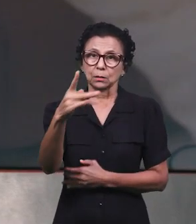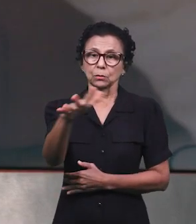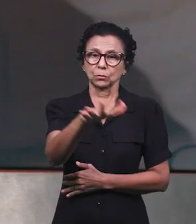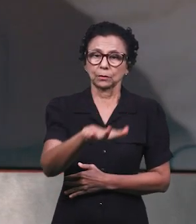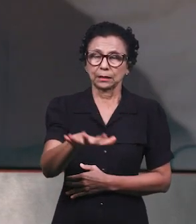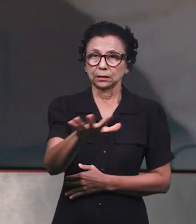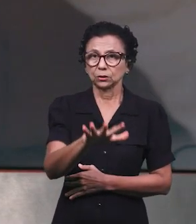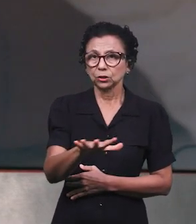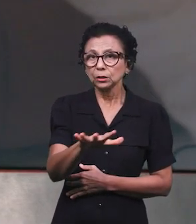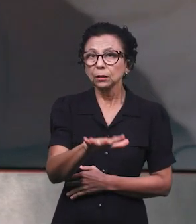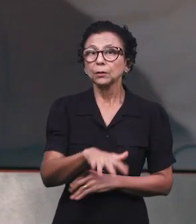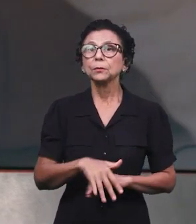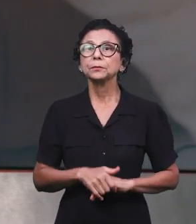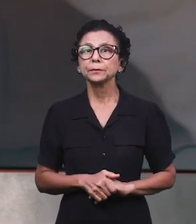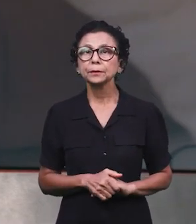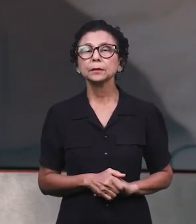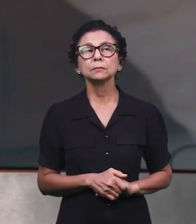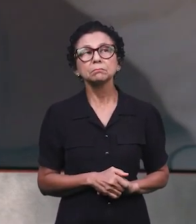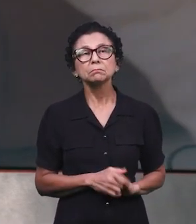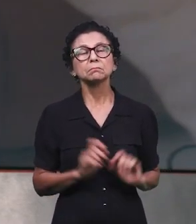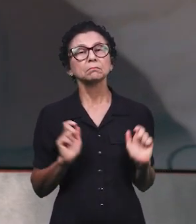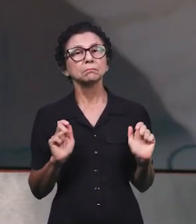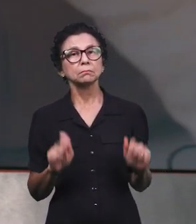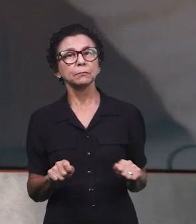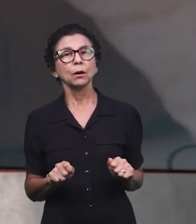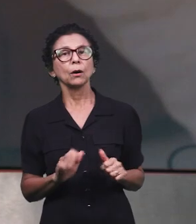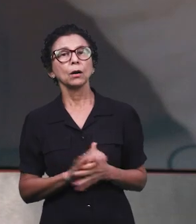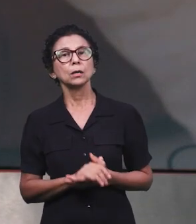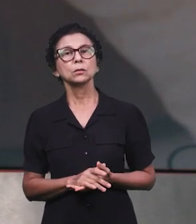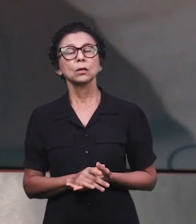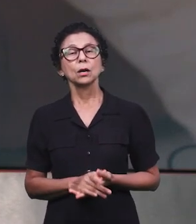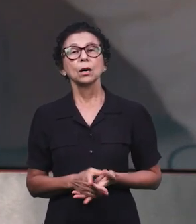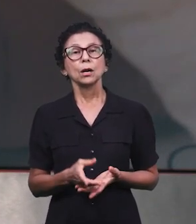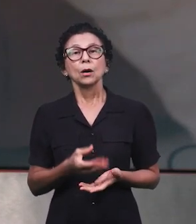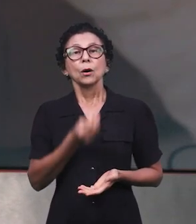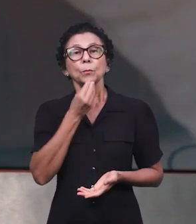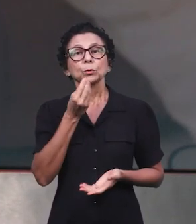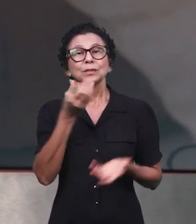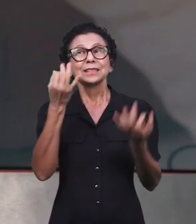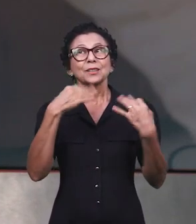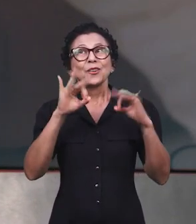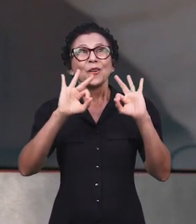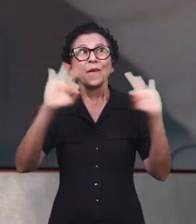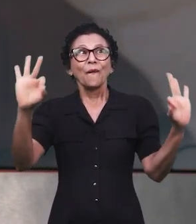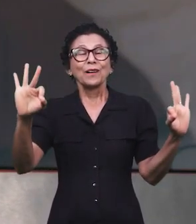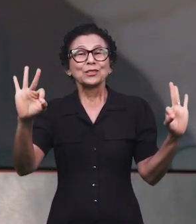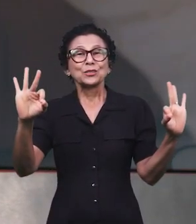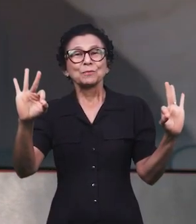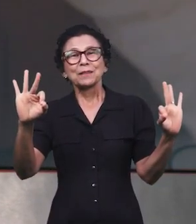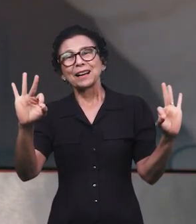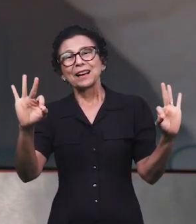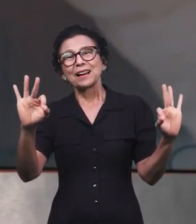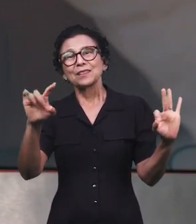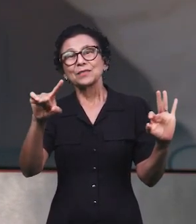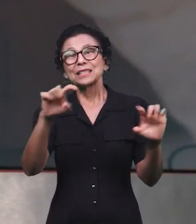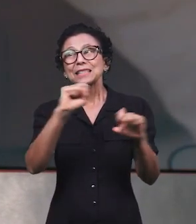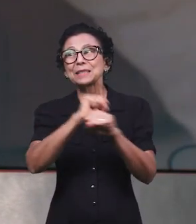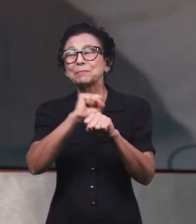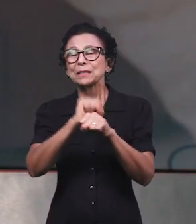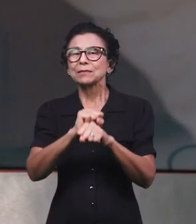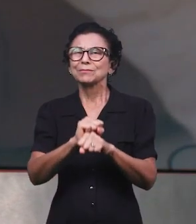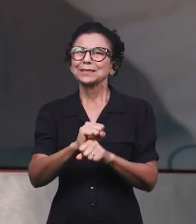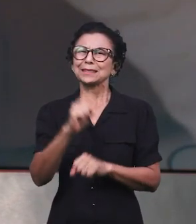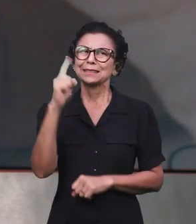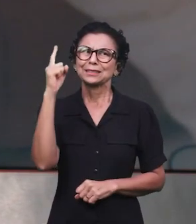na sua localidade, que pode ser uma excelente oportunidade, aquela que você estava aguardando. E, às vezes, é difícil você